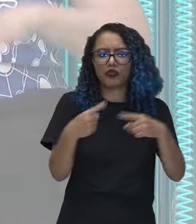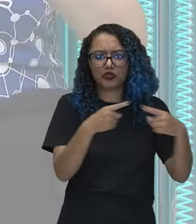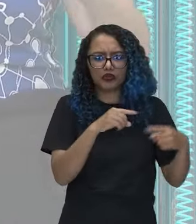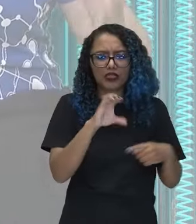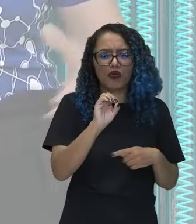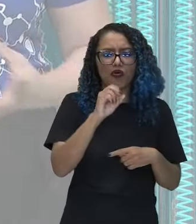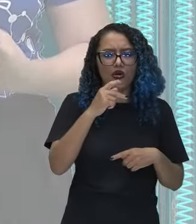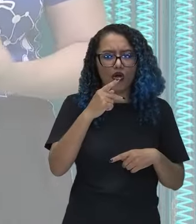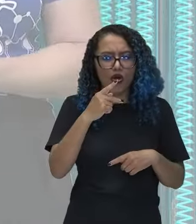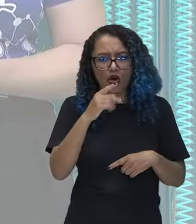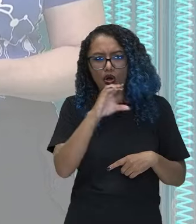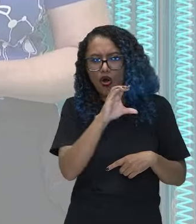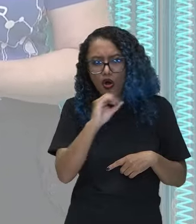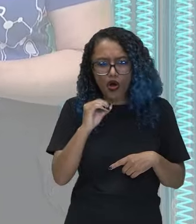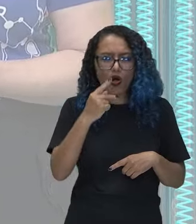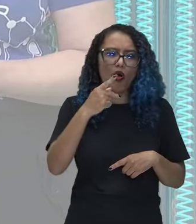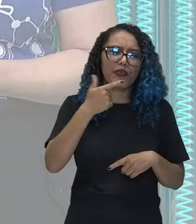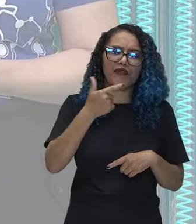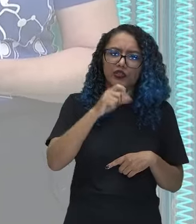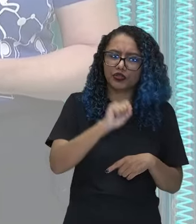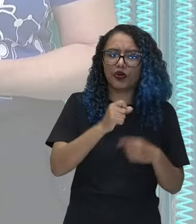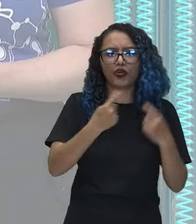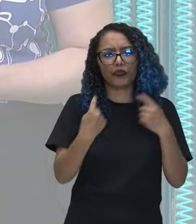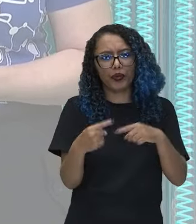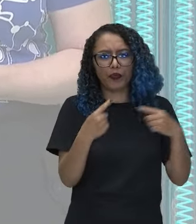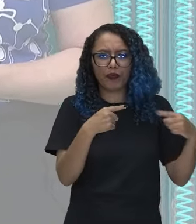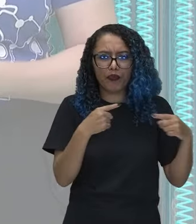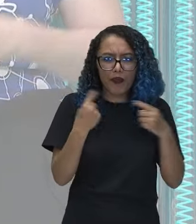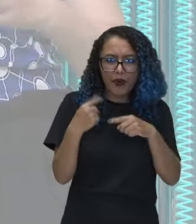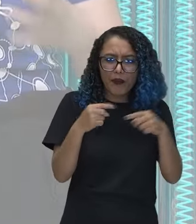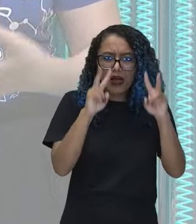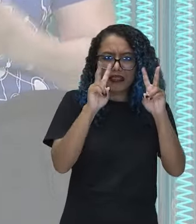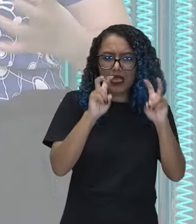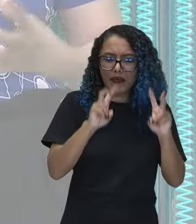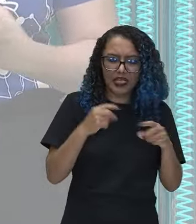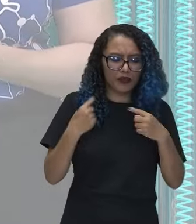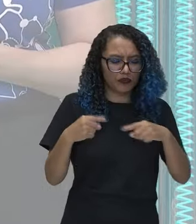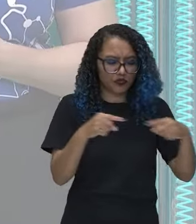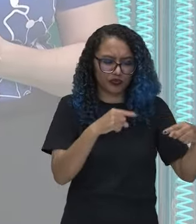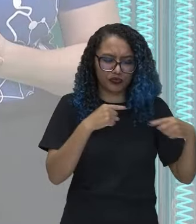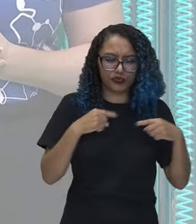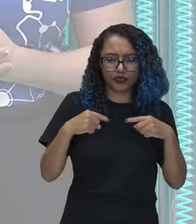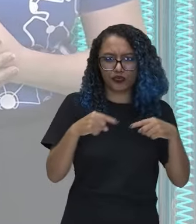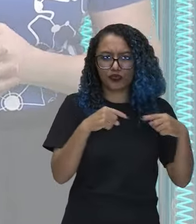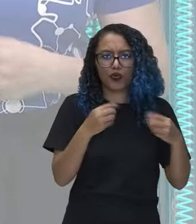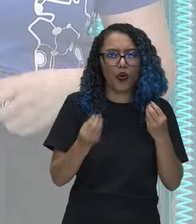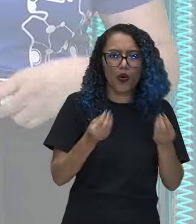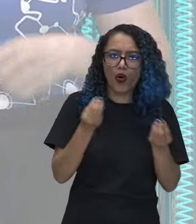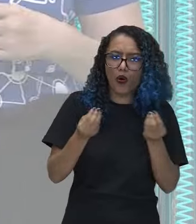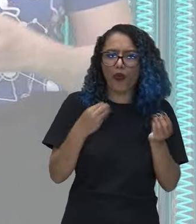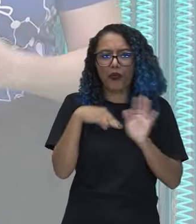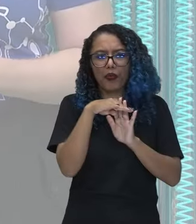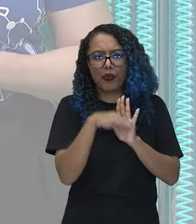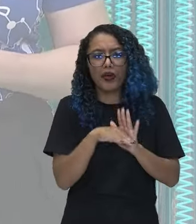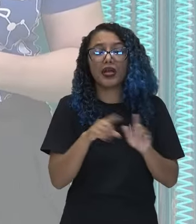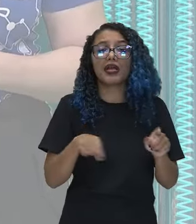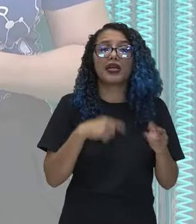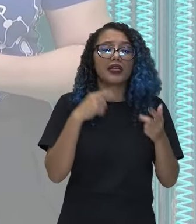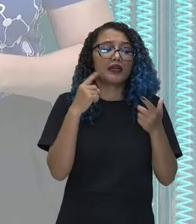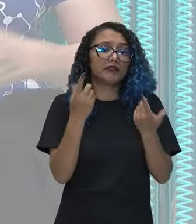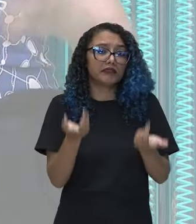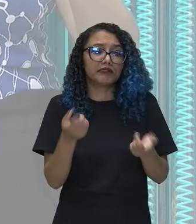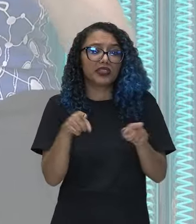28, então foi comentado essas temáticas, né, o que está acontecendo no dia a dia, e além de tudo